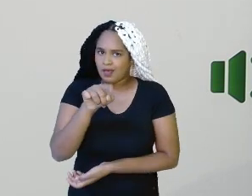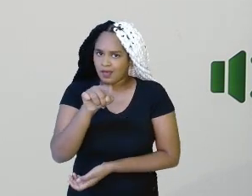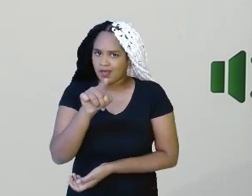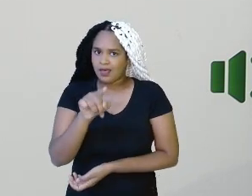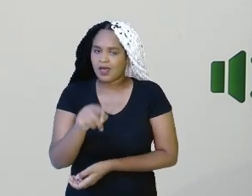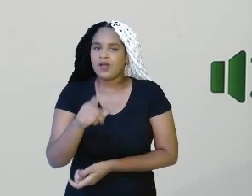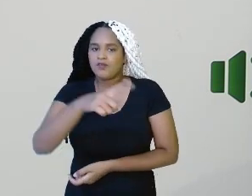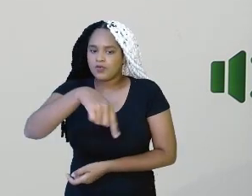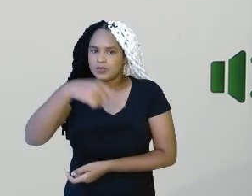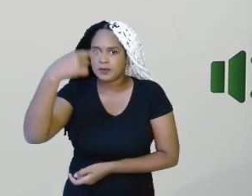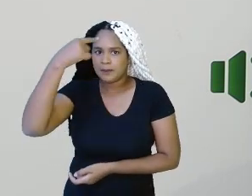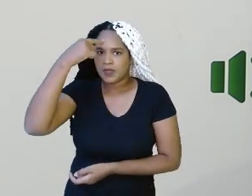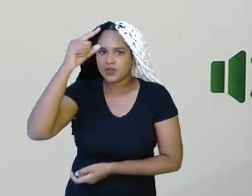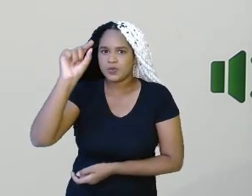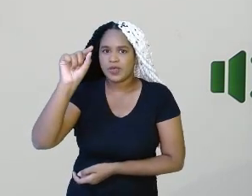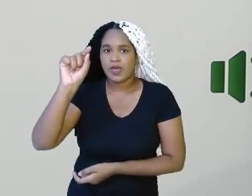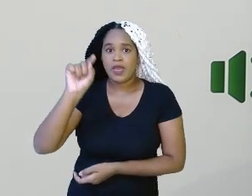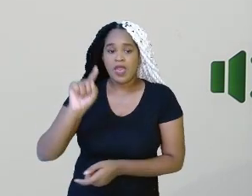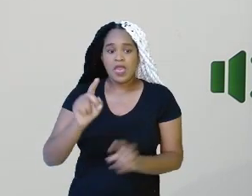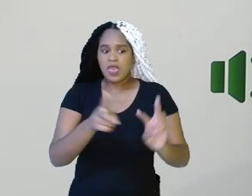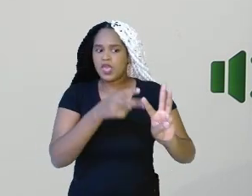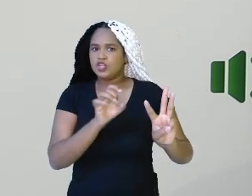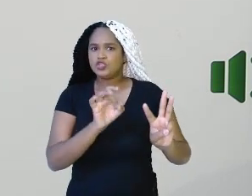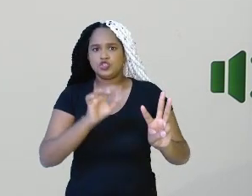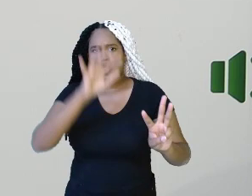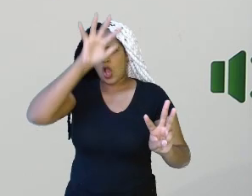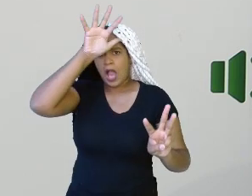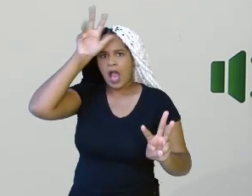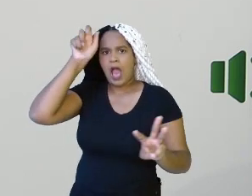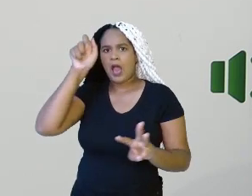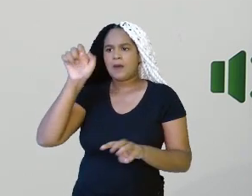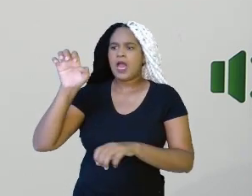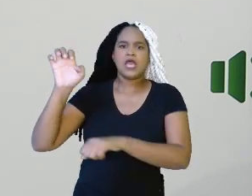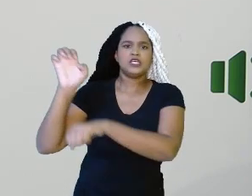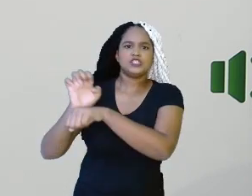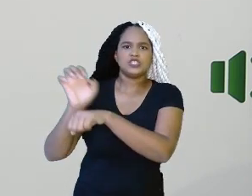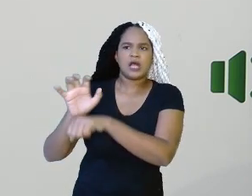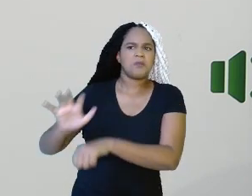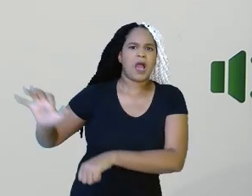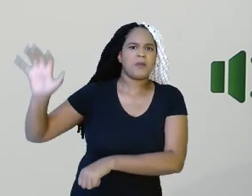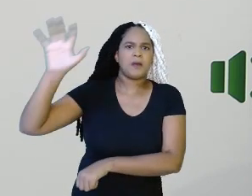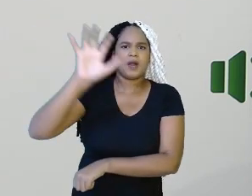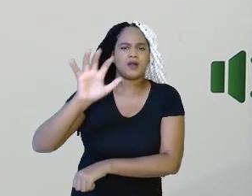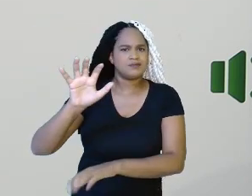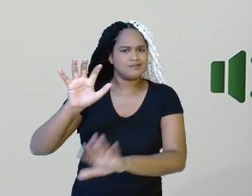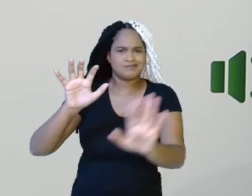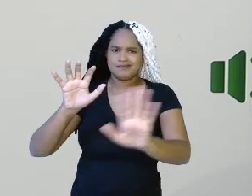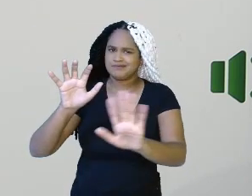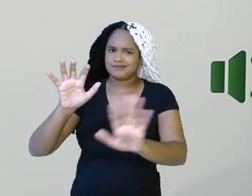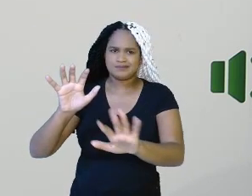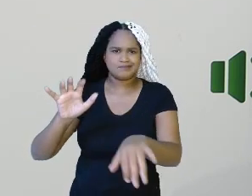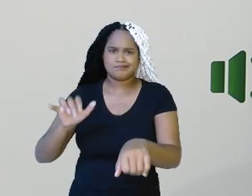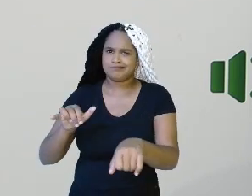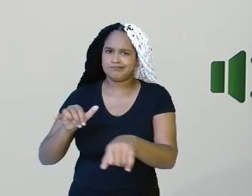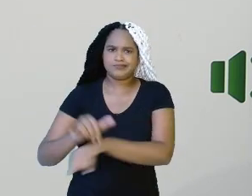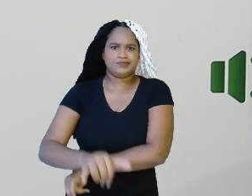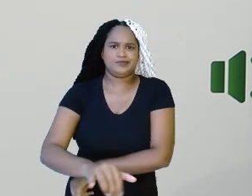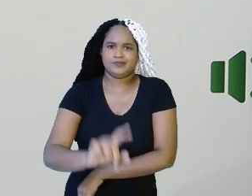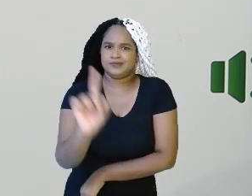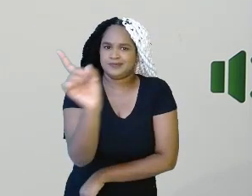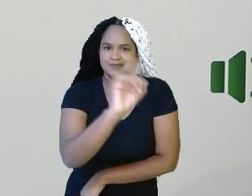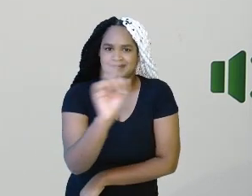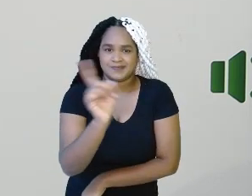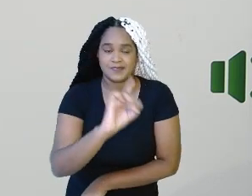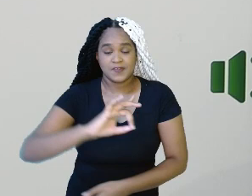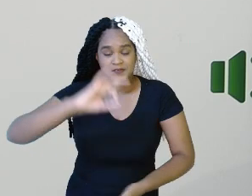pensa que tem índio lá na Amazônia, lá longe, lá para o lado do norte do Brasil. Enganou. Não,